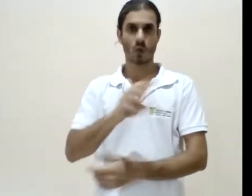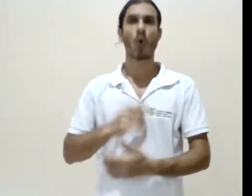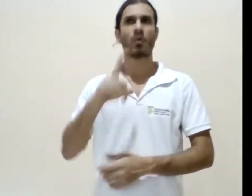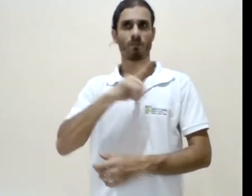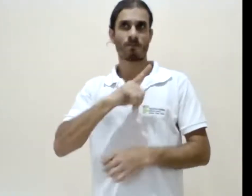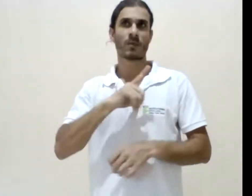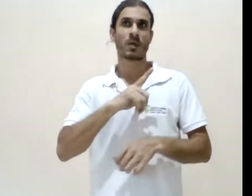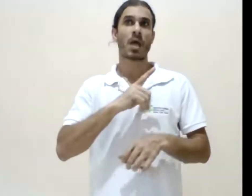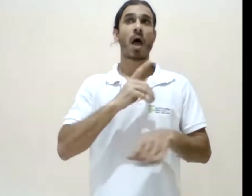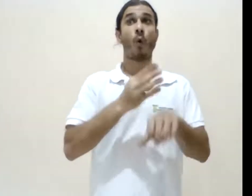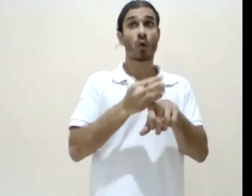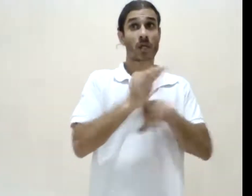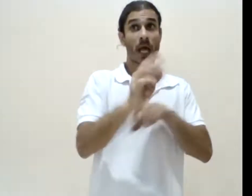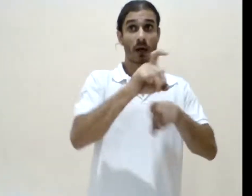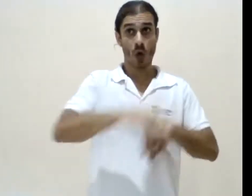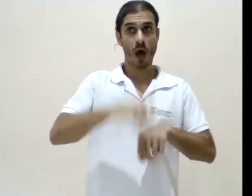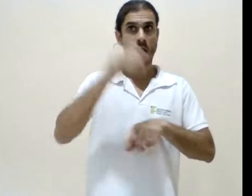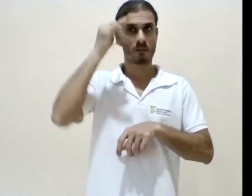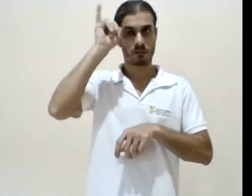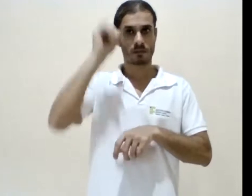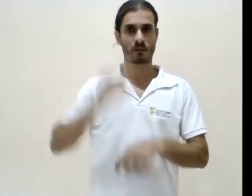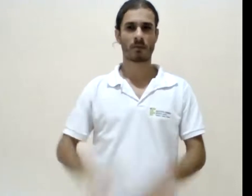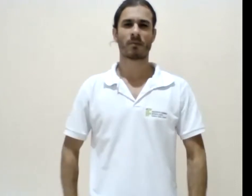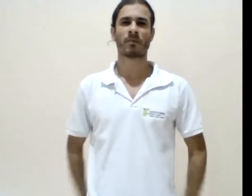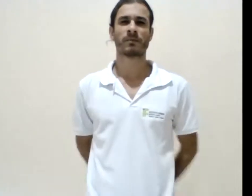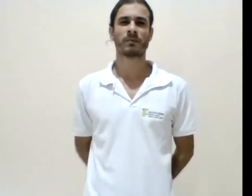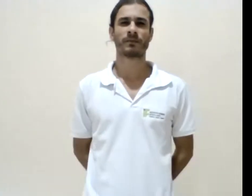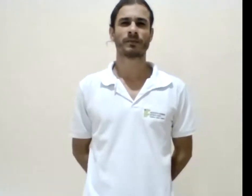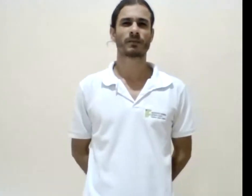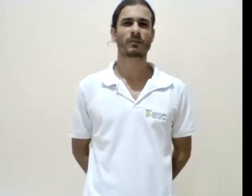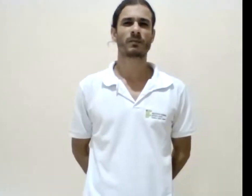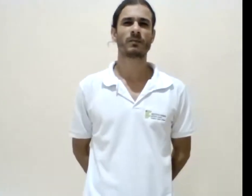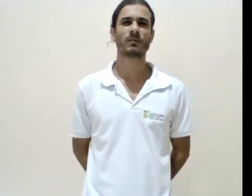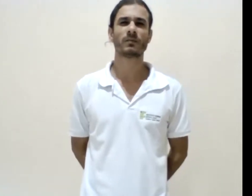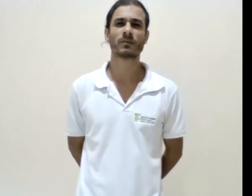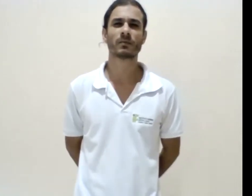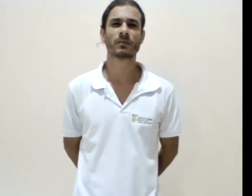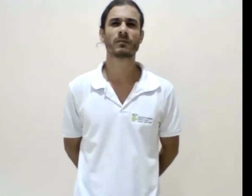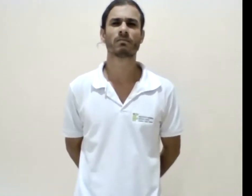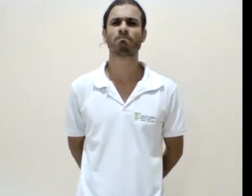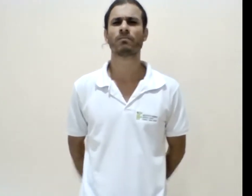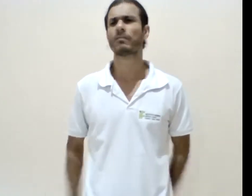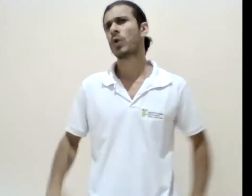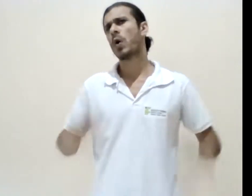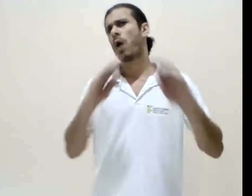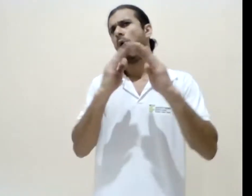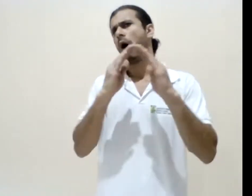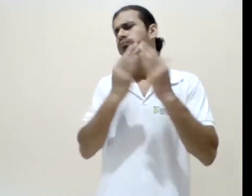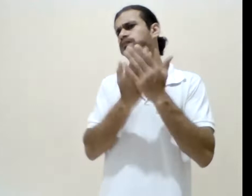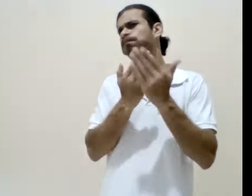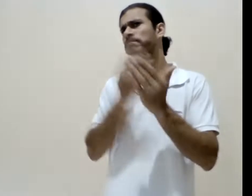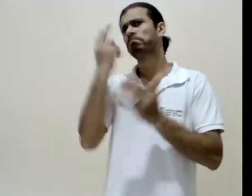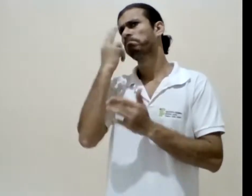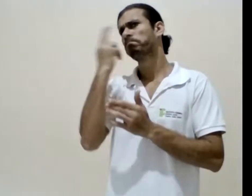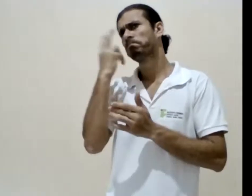também. Escola da família? Não, é escola, não. É uma escola, aí começou esse,